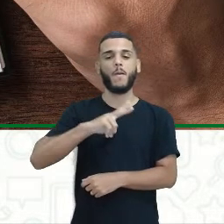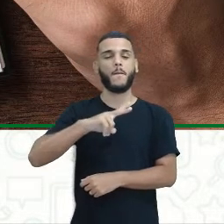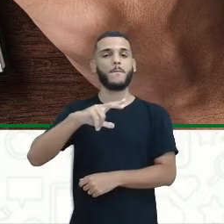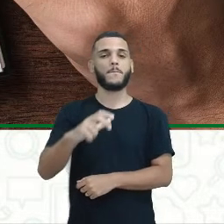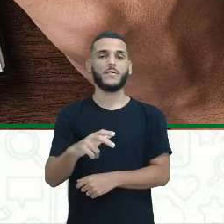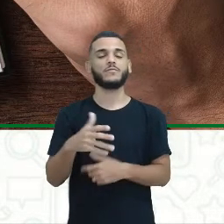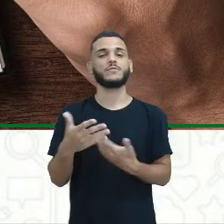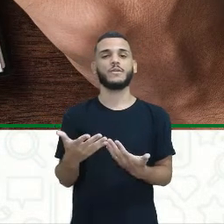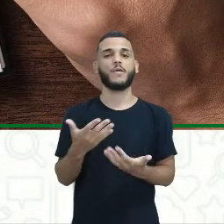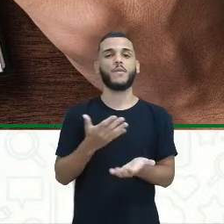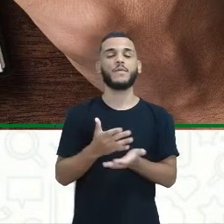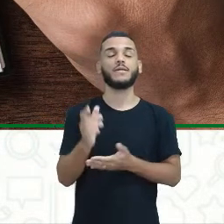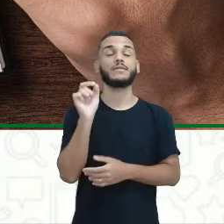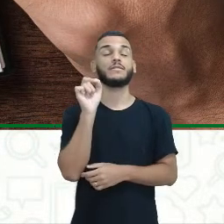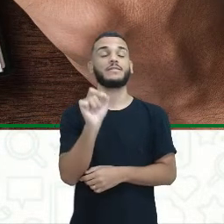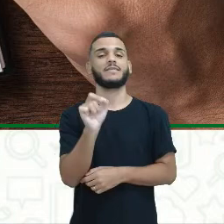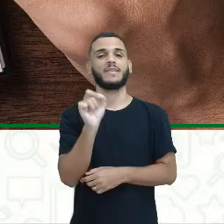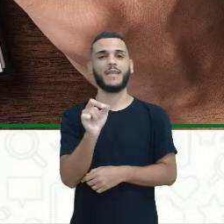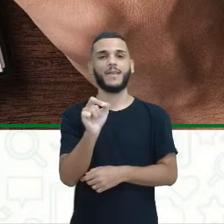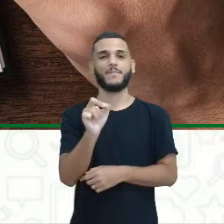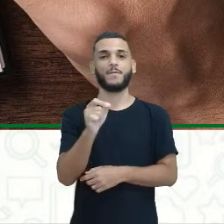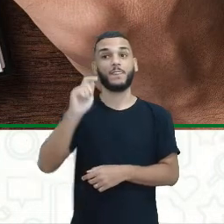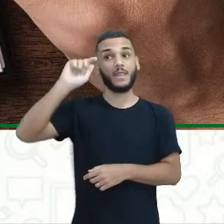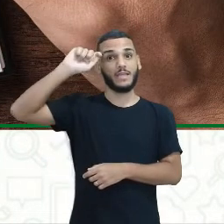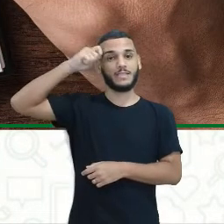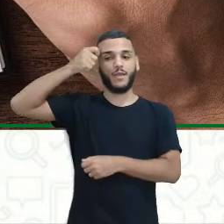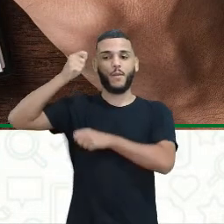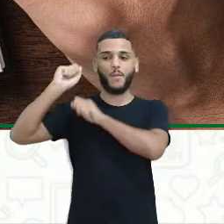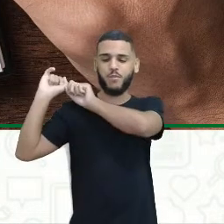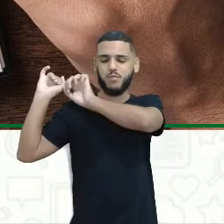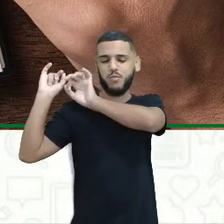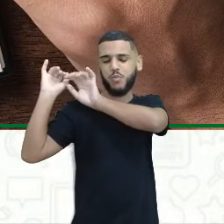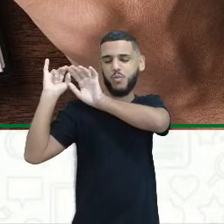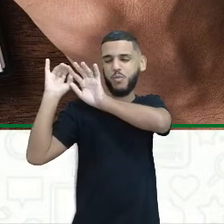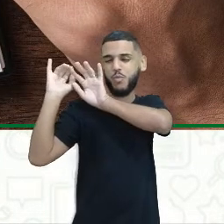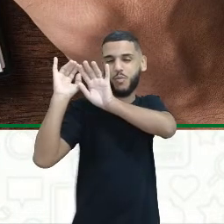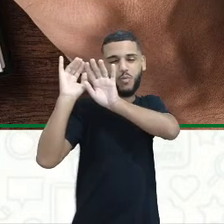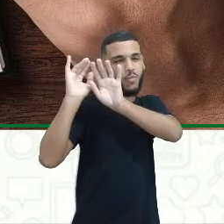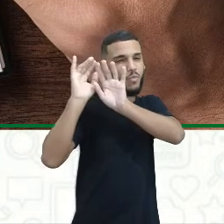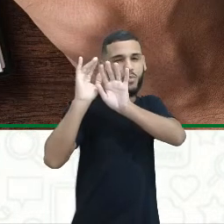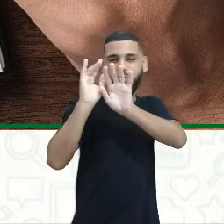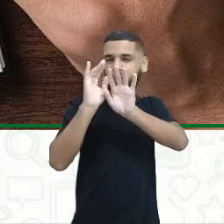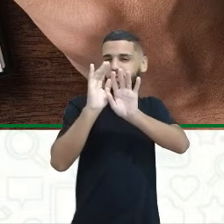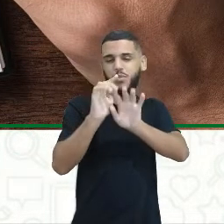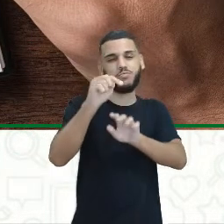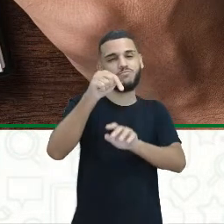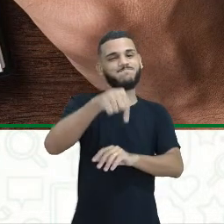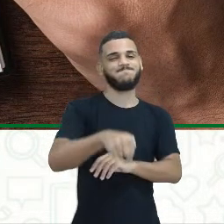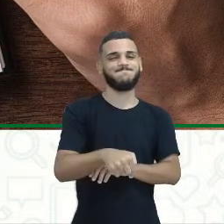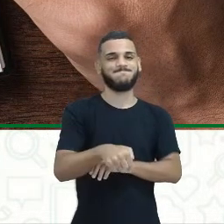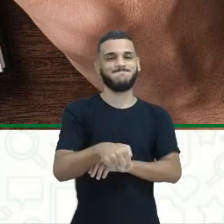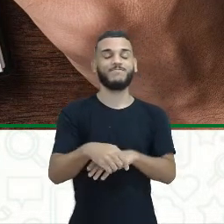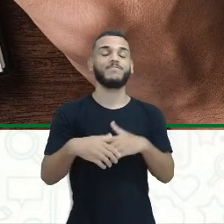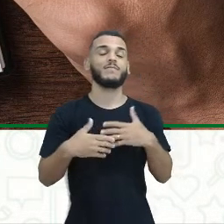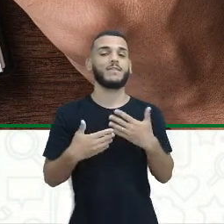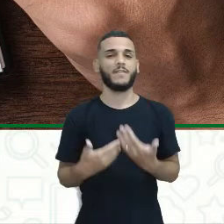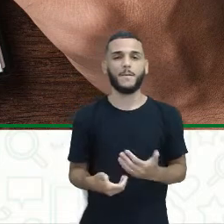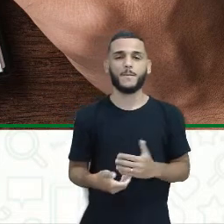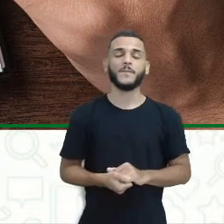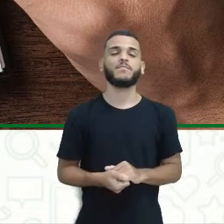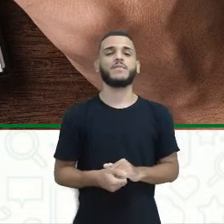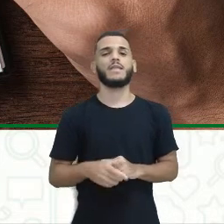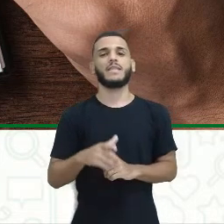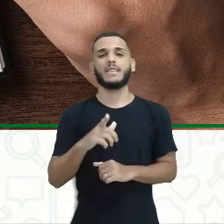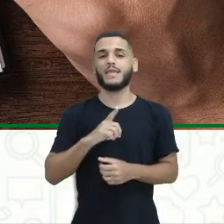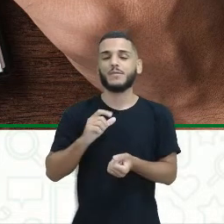eles começaram a trazer negros e negras escravizados para colocar nesse trabalho. Porque inicialmente eles